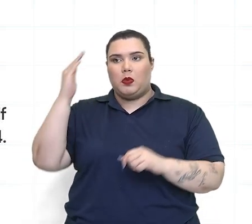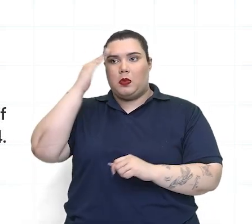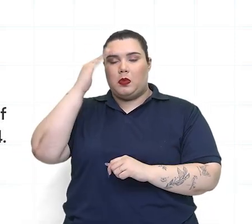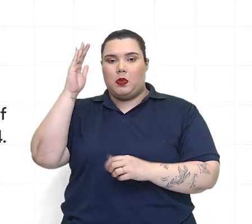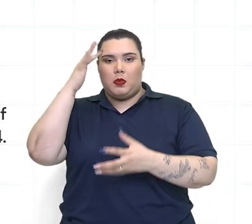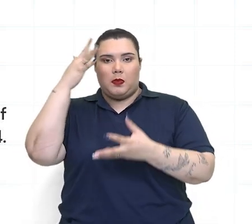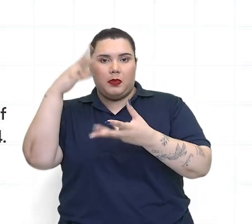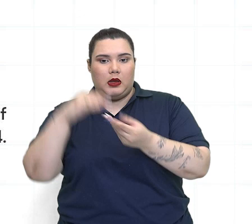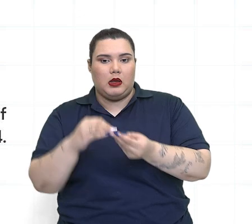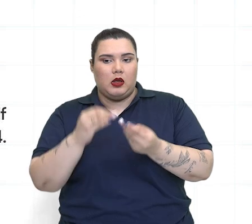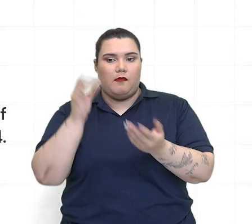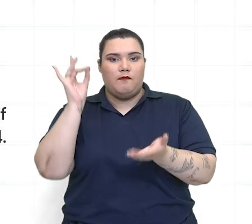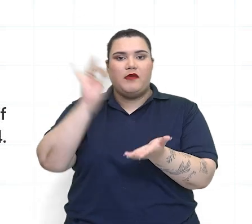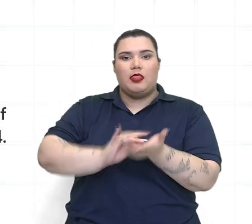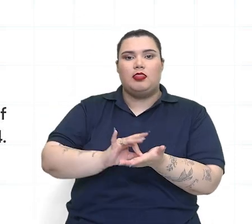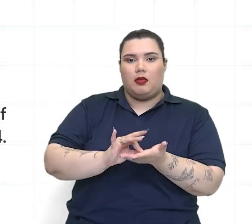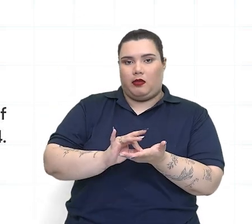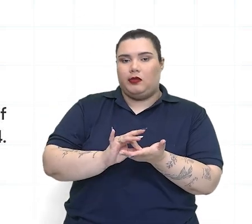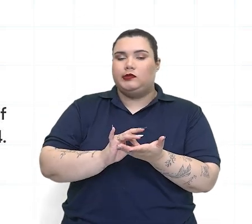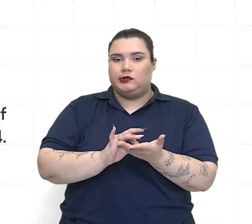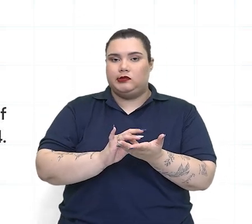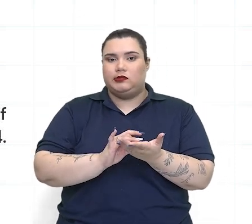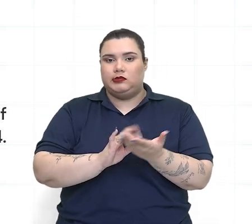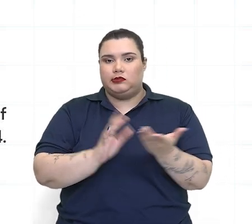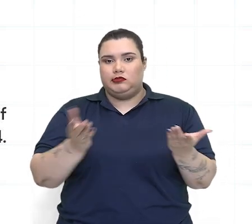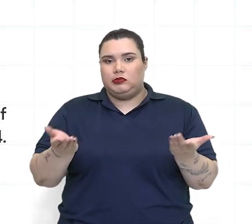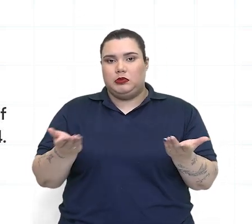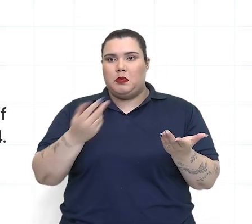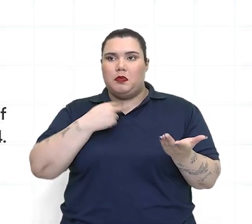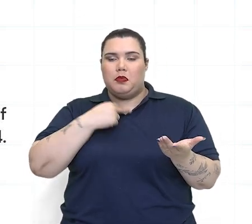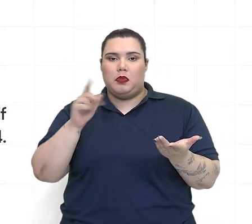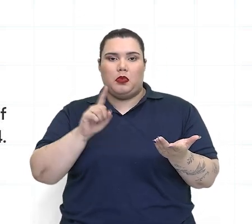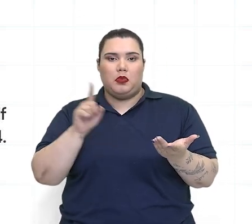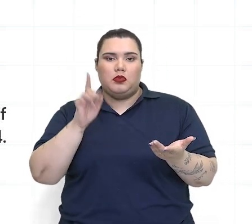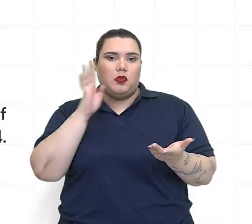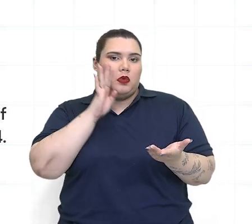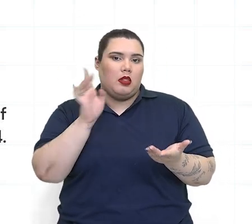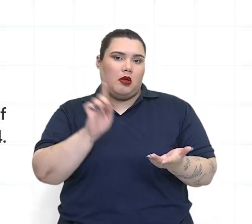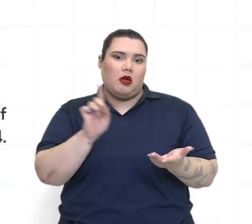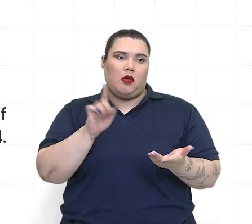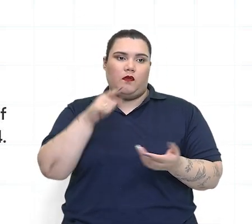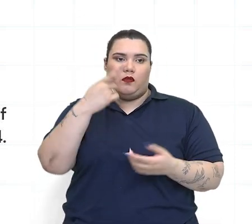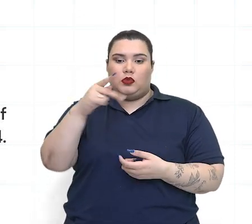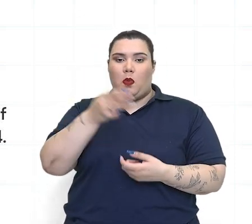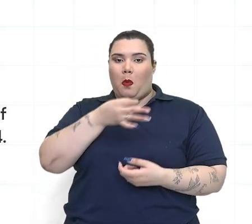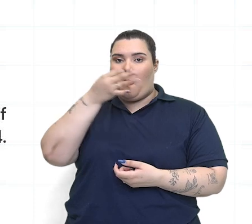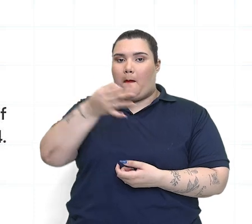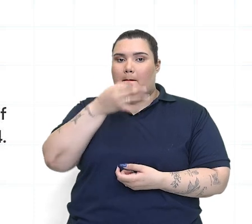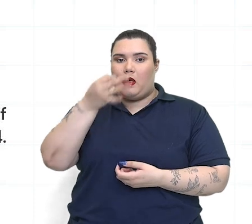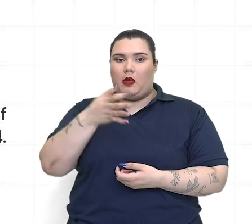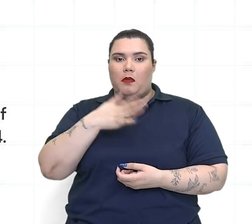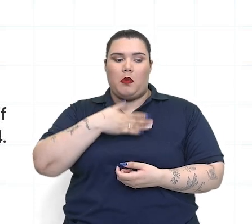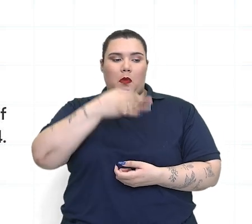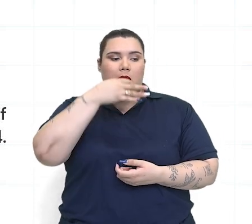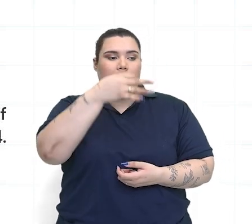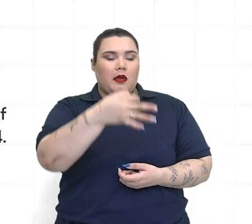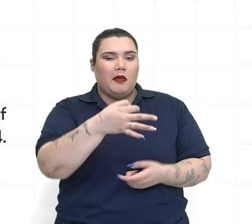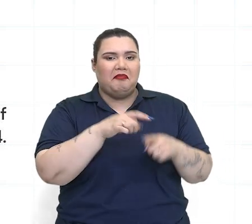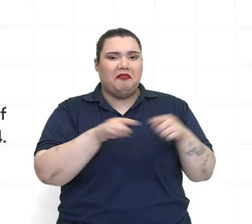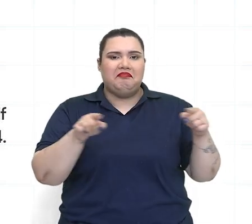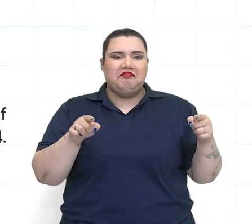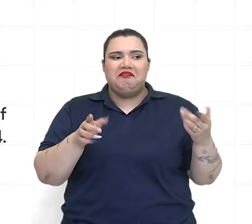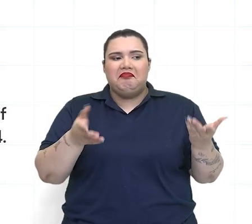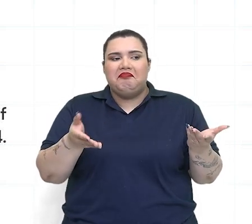entendam e compreendam como uma verdade, né? Não é legal você dar uma opinião também sem